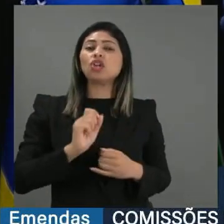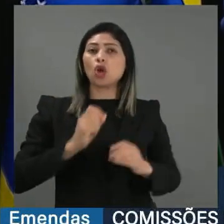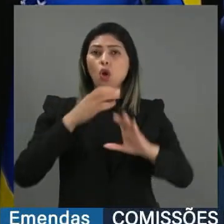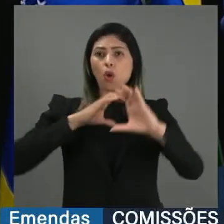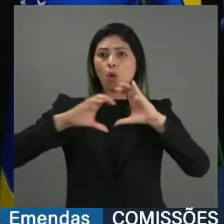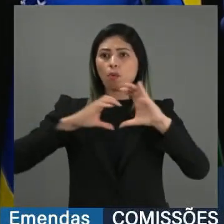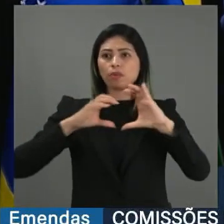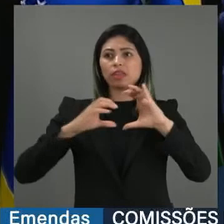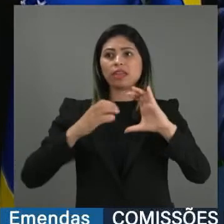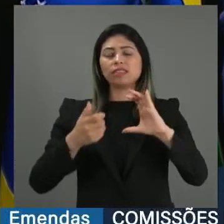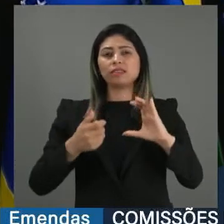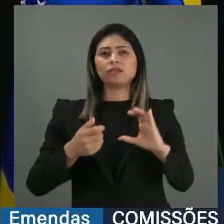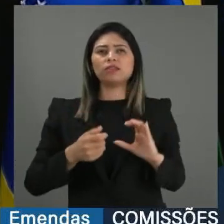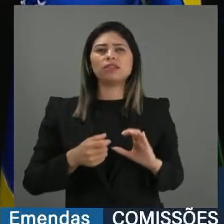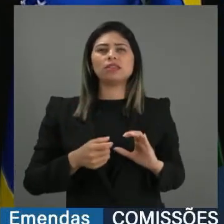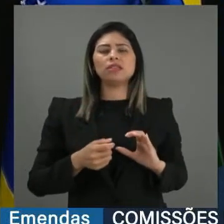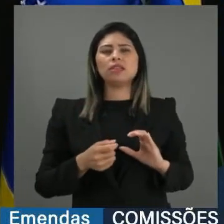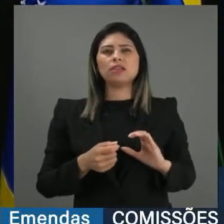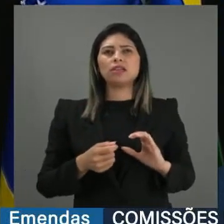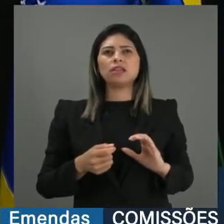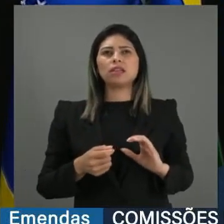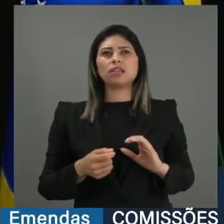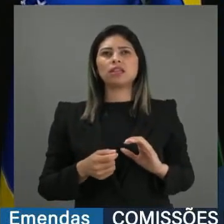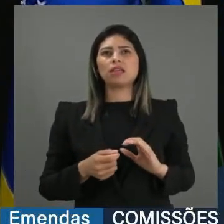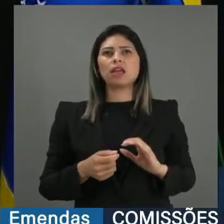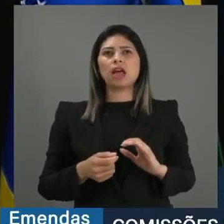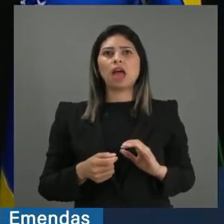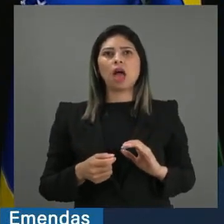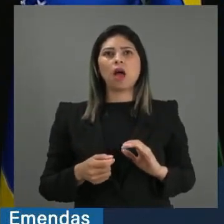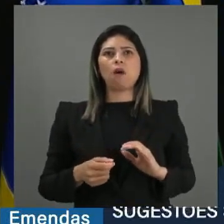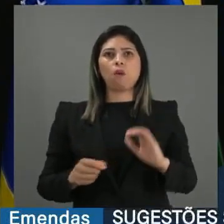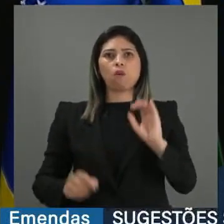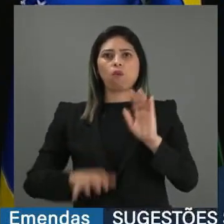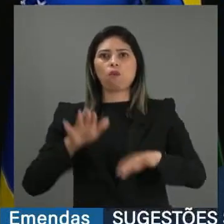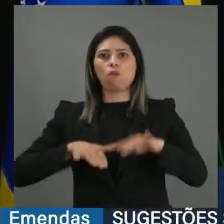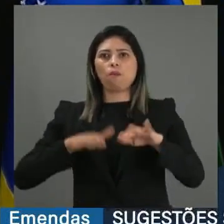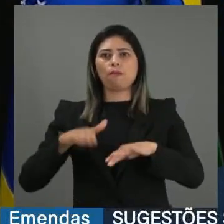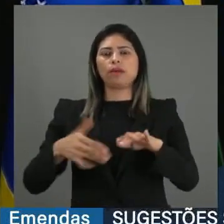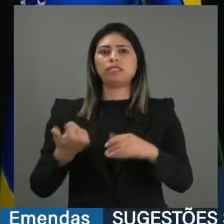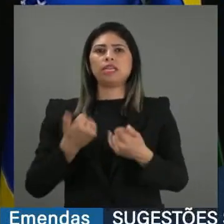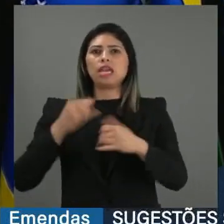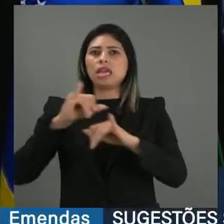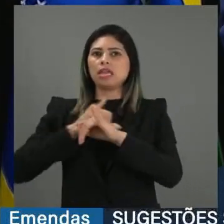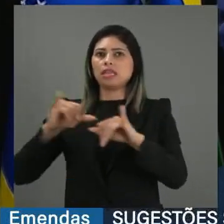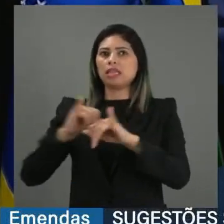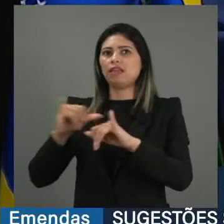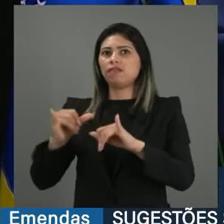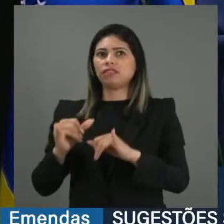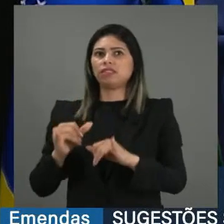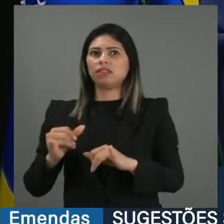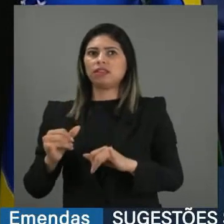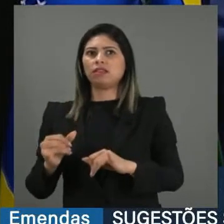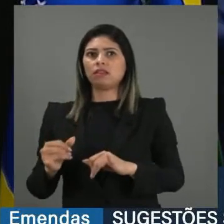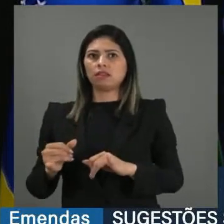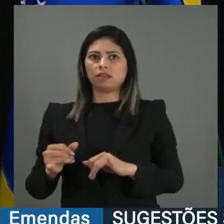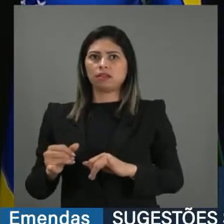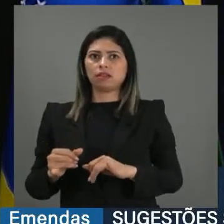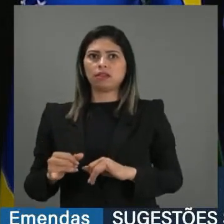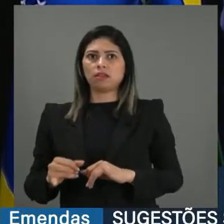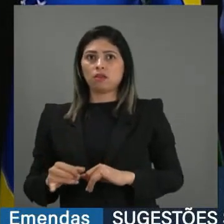e, geralmente, através de alguma entrevista. A partir de agora,